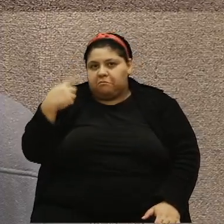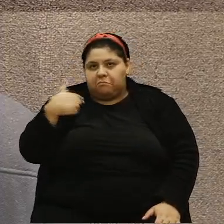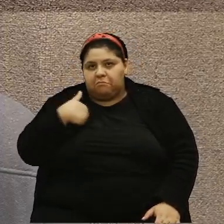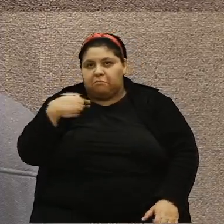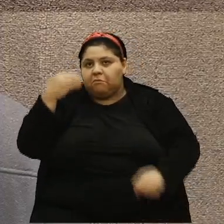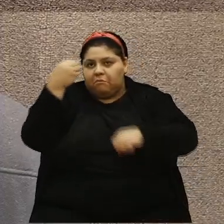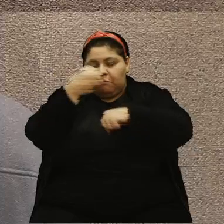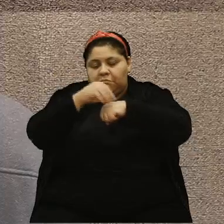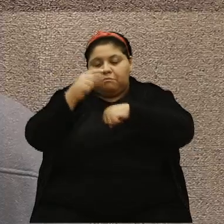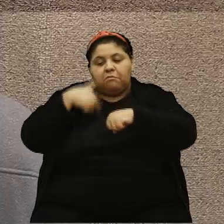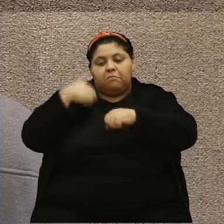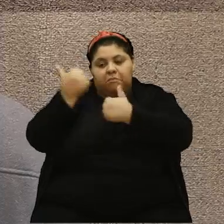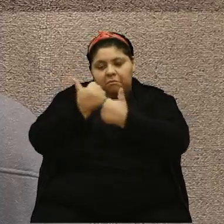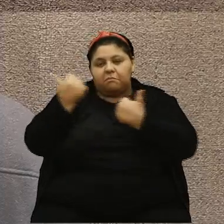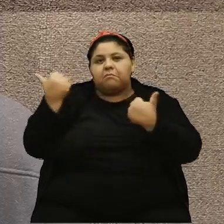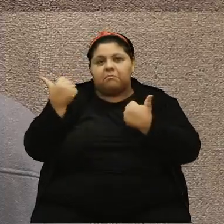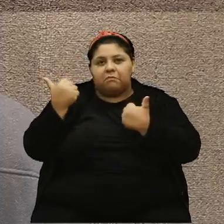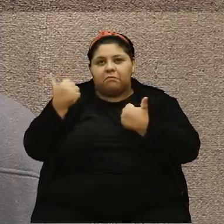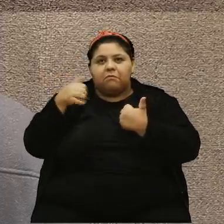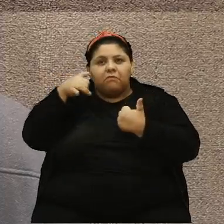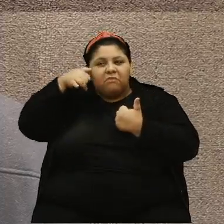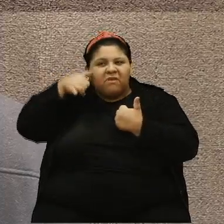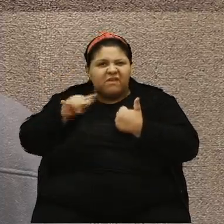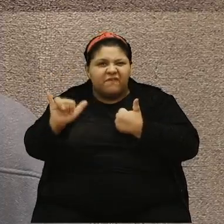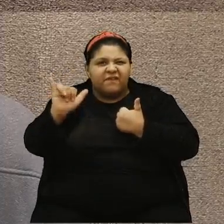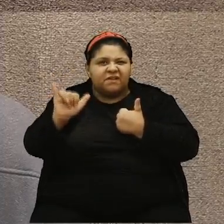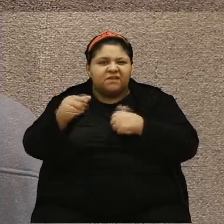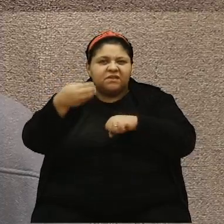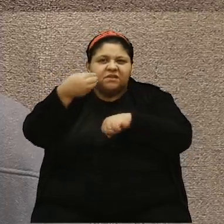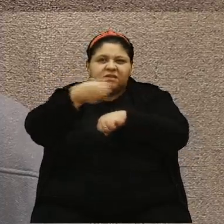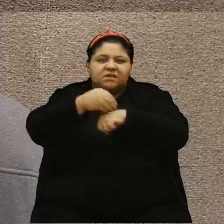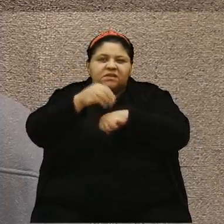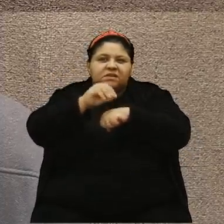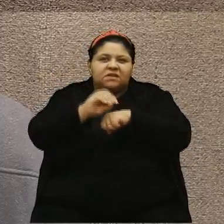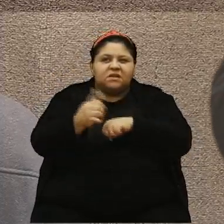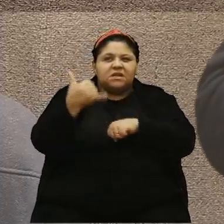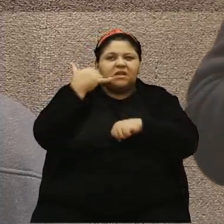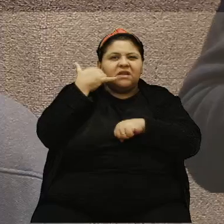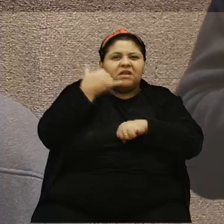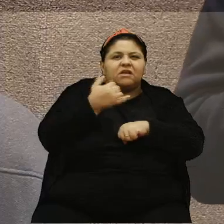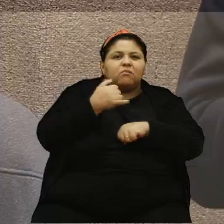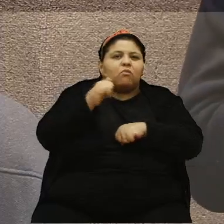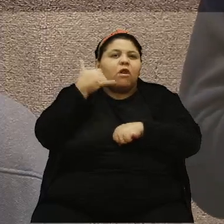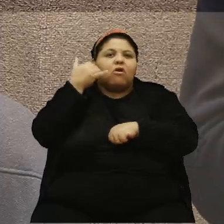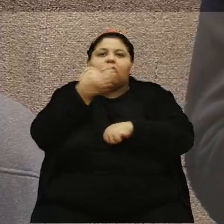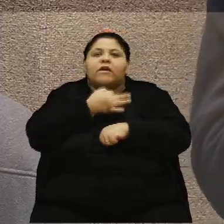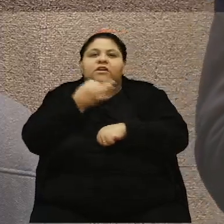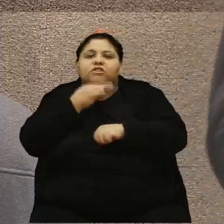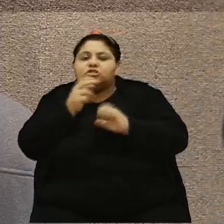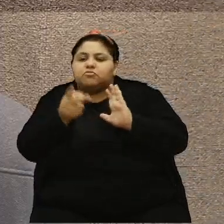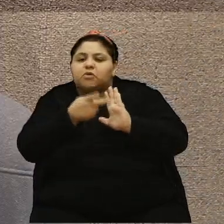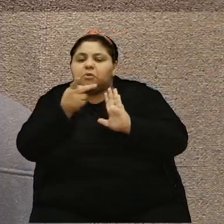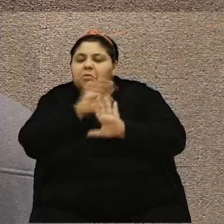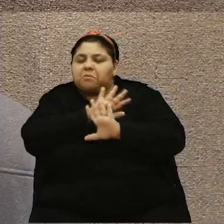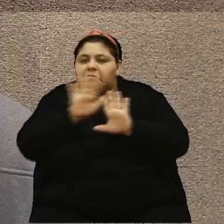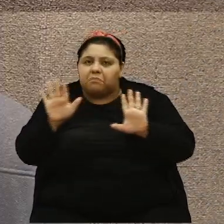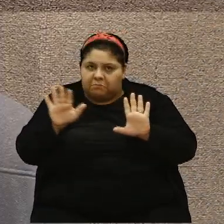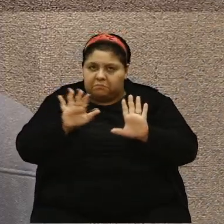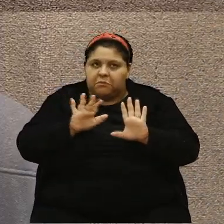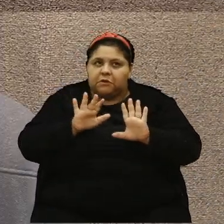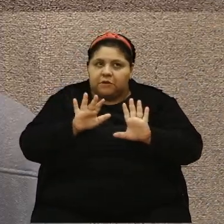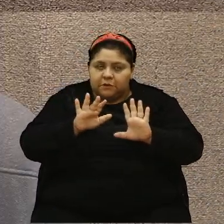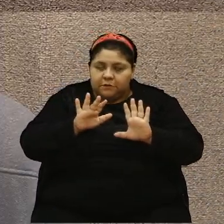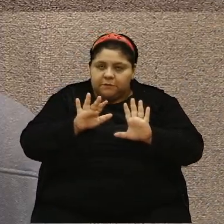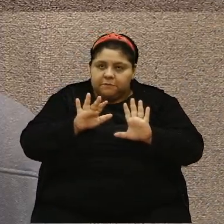recomendo até à minha assessoria que evite indicação. Ligue lá para o Alô Caxias e protocola. Ligue lá para o Alô Caxias e